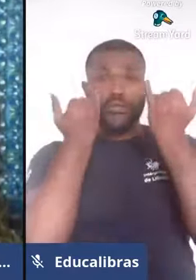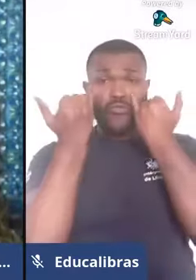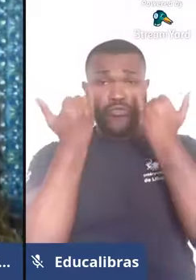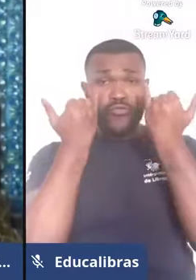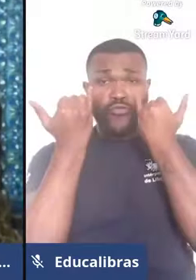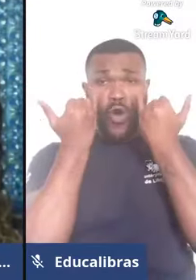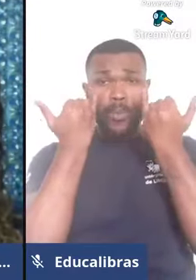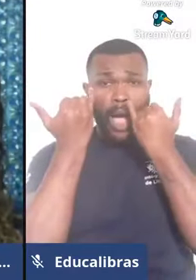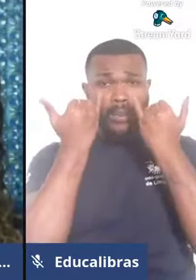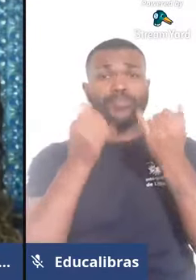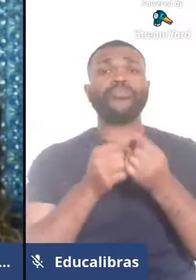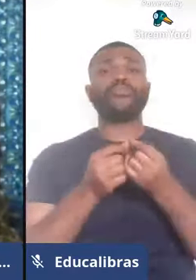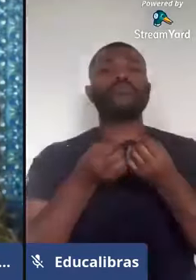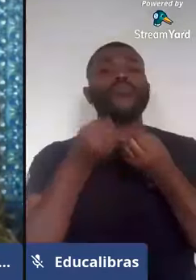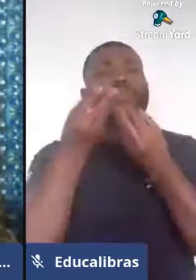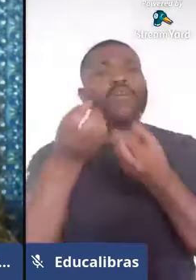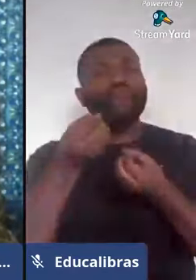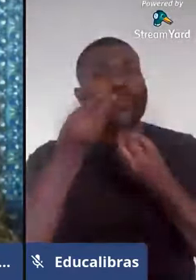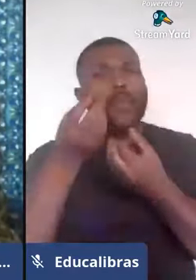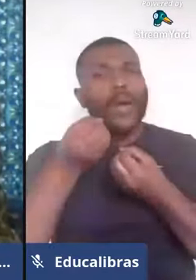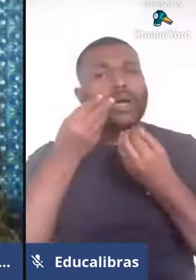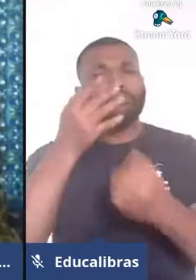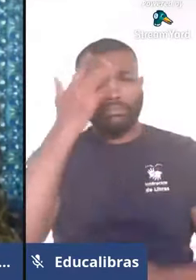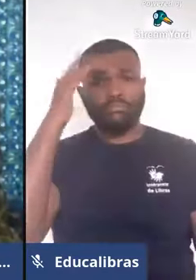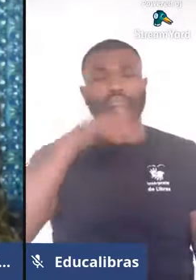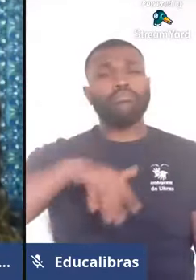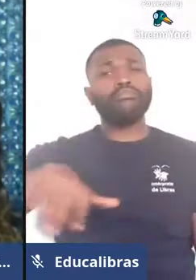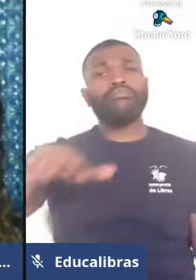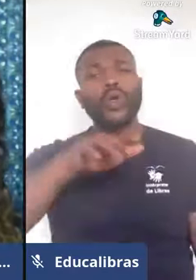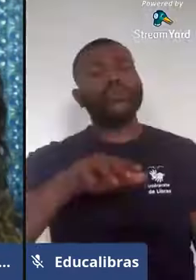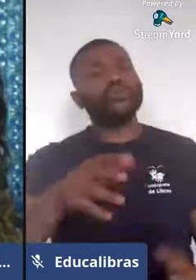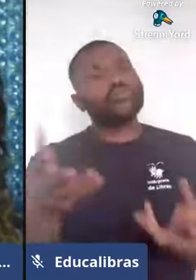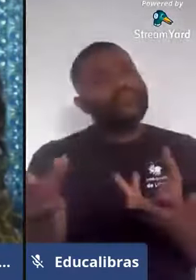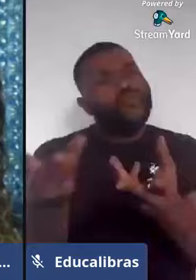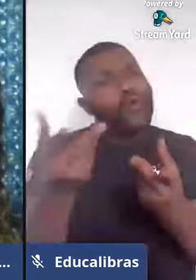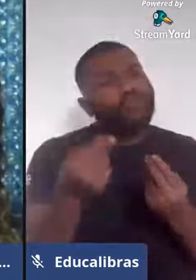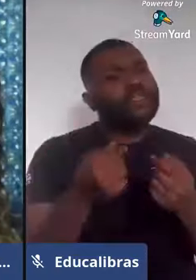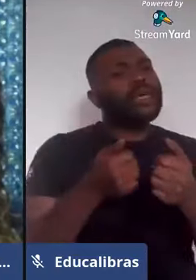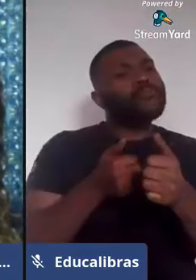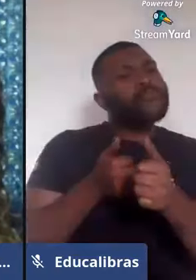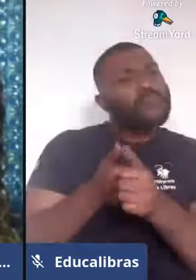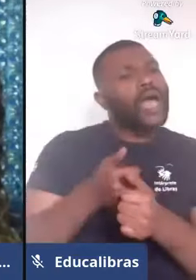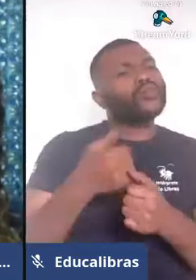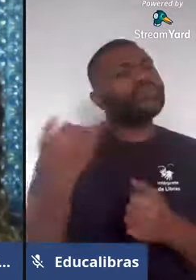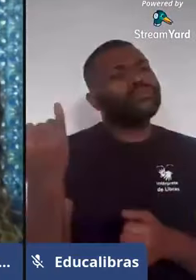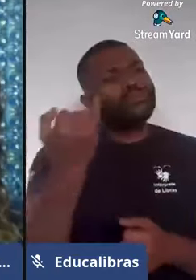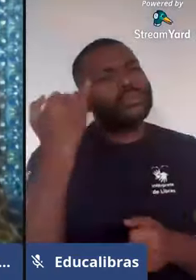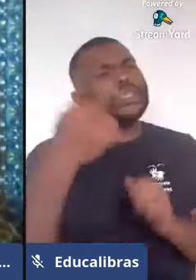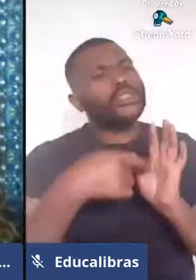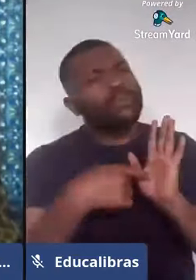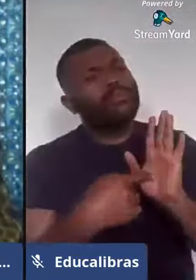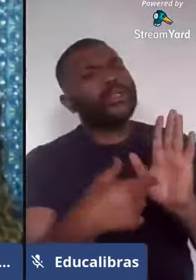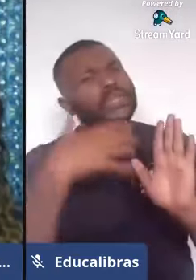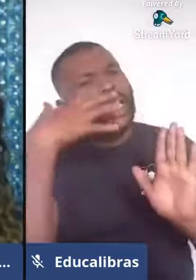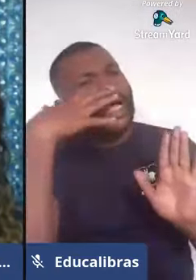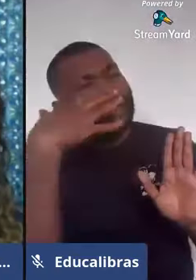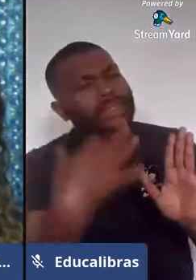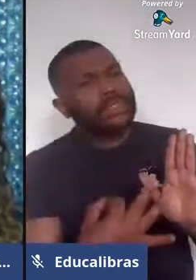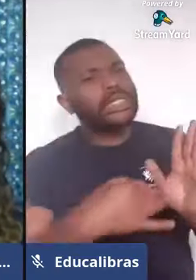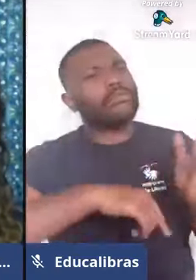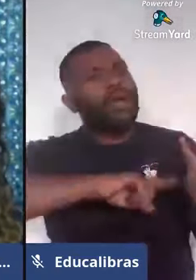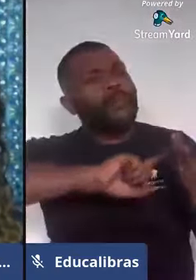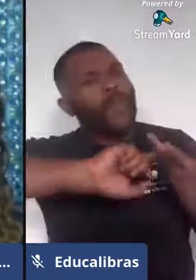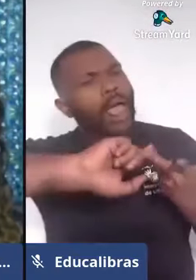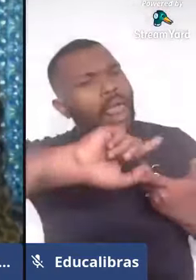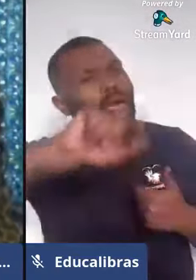a população, acho que trazer eles para perto, né, sempre, eu acho que isso é fundamental, acho que isso, fazer escuta, eu acho que isso é papel do